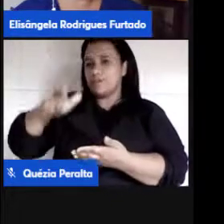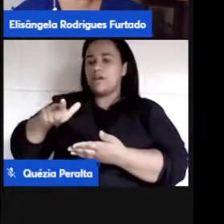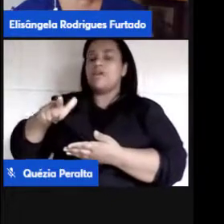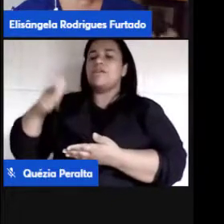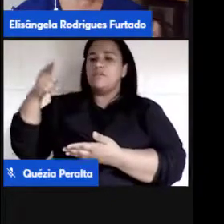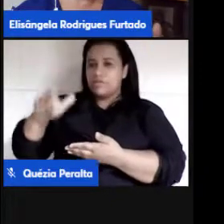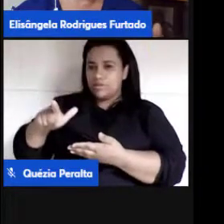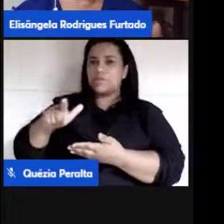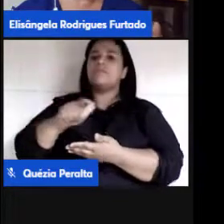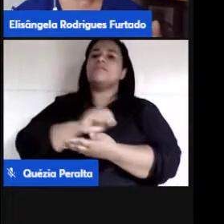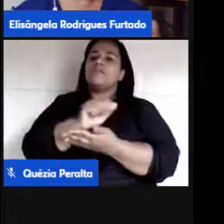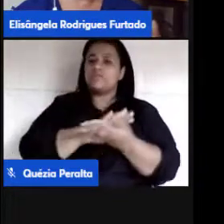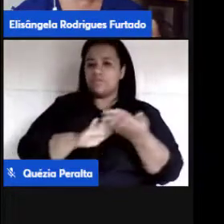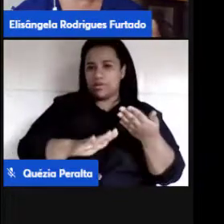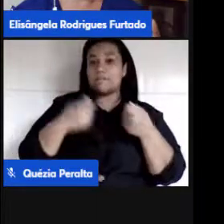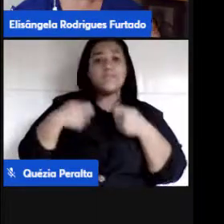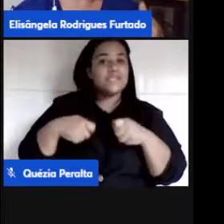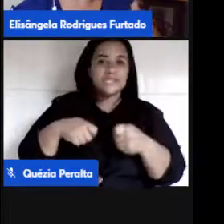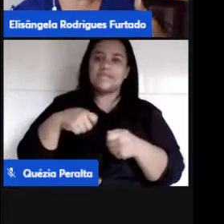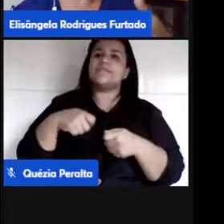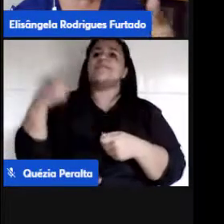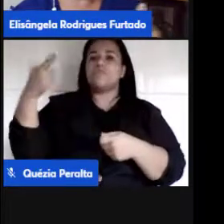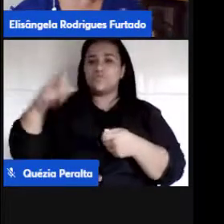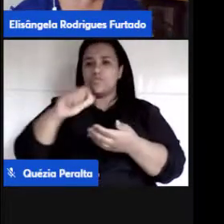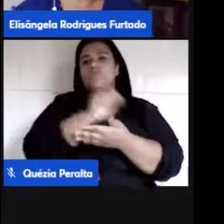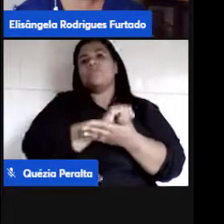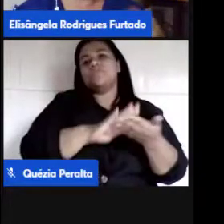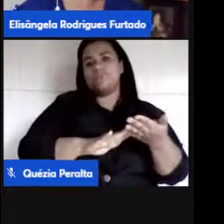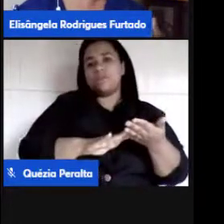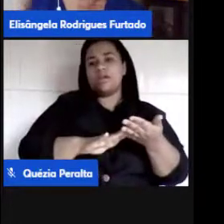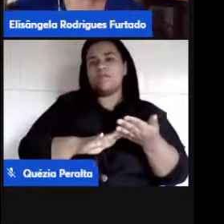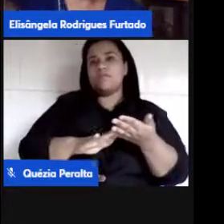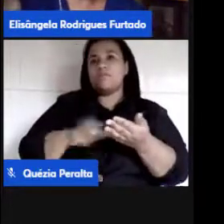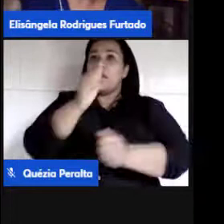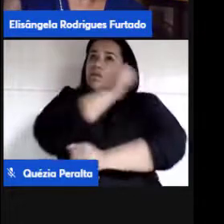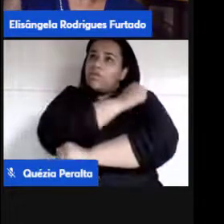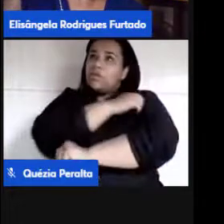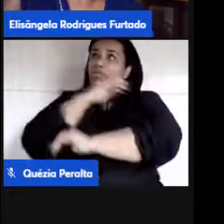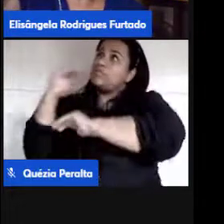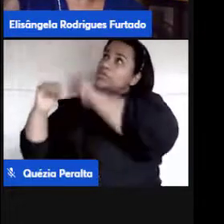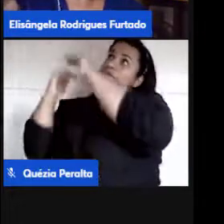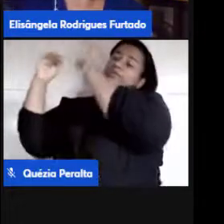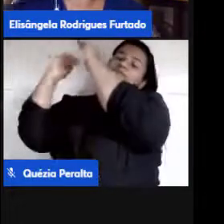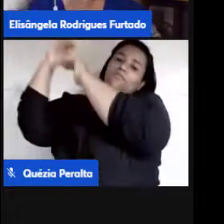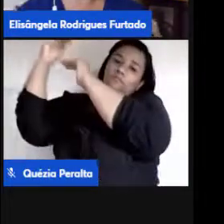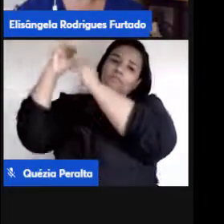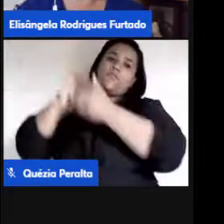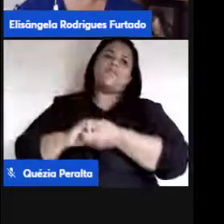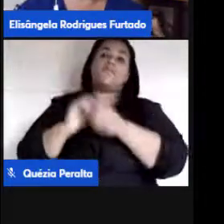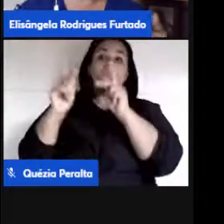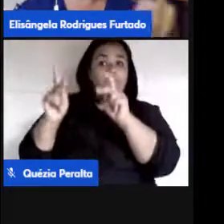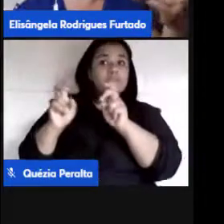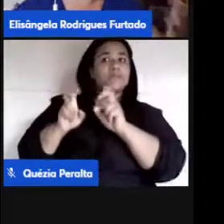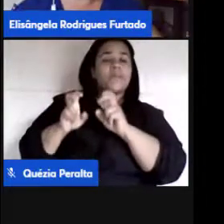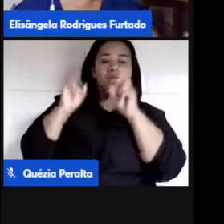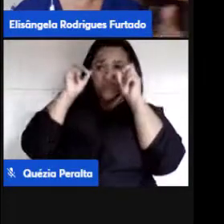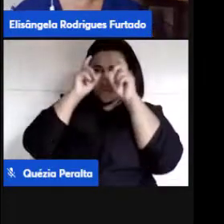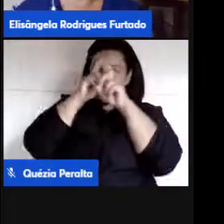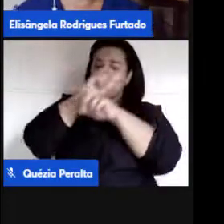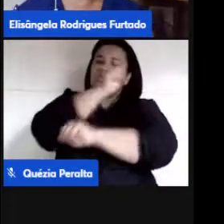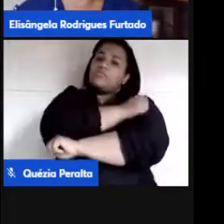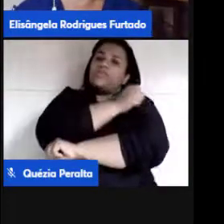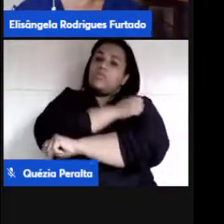atividade. Lógico que tem que repetir. Não é toda a aula, mas é lógico que você, percebendo a necessidade de refazer